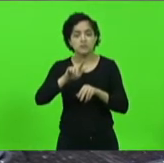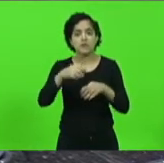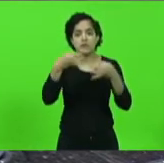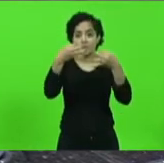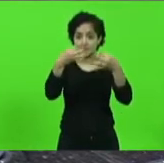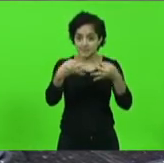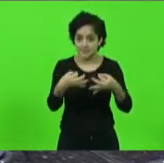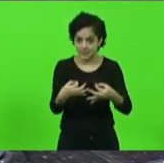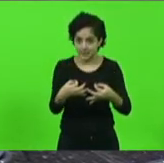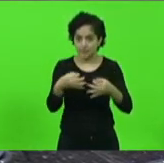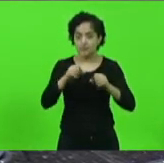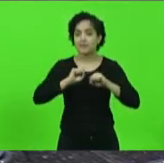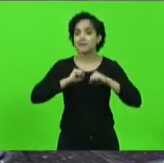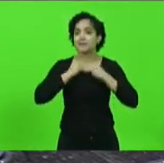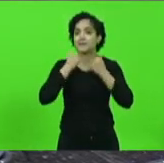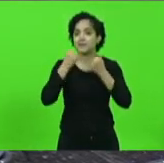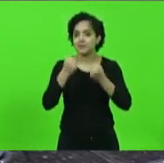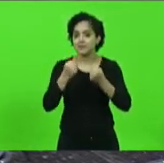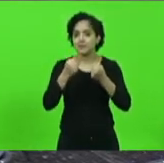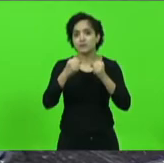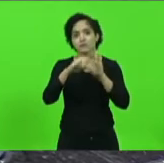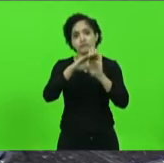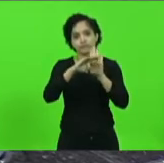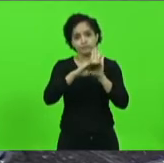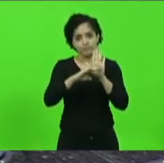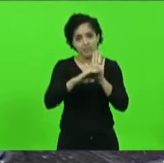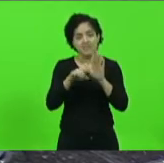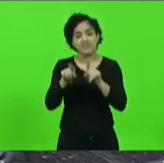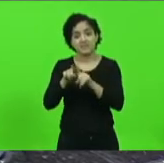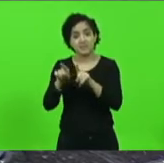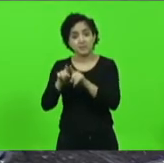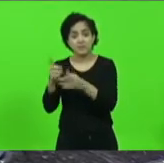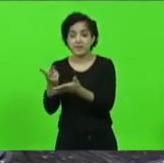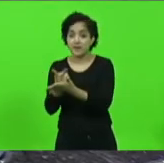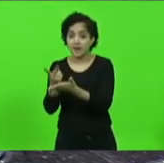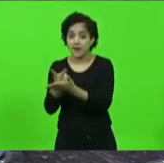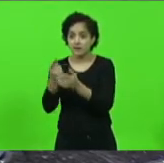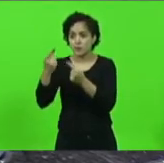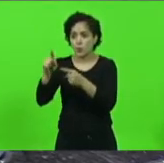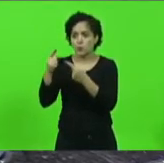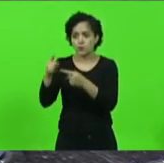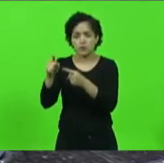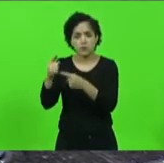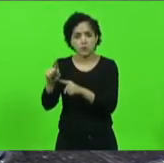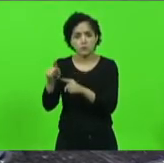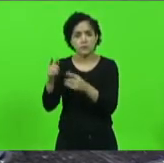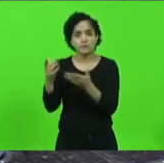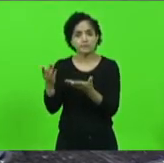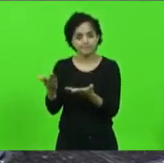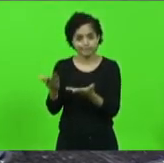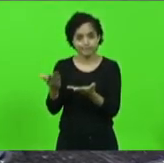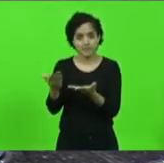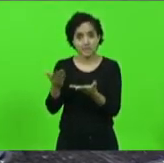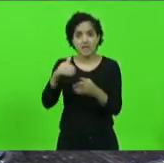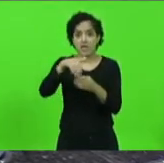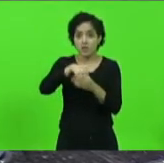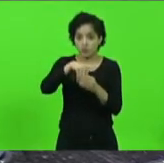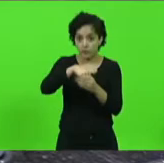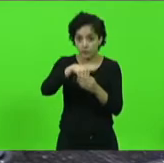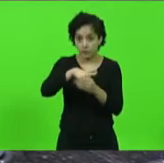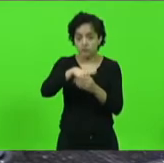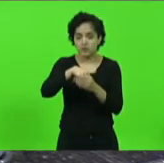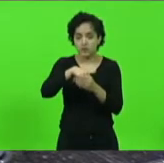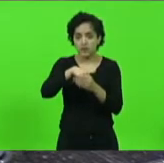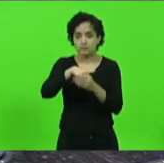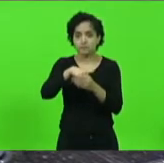que é defendendo uma pauta, e existe a forma indecente, que é atacando um colega injustamente. Eu vou votar a favor da linear dos